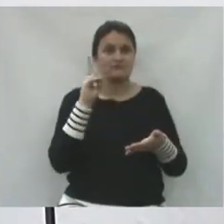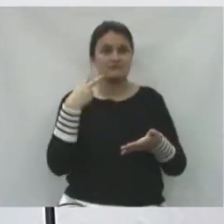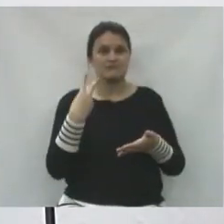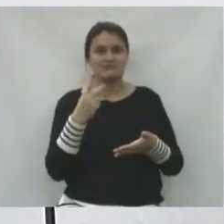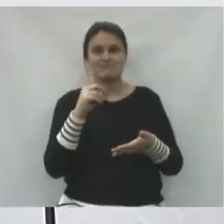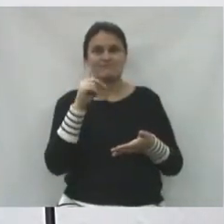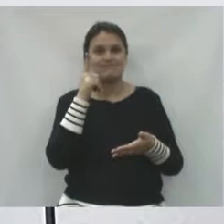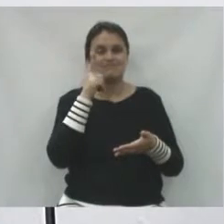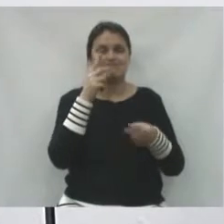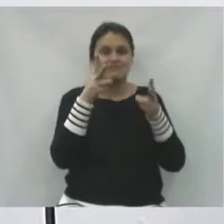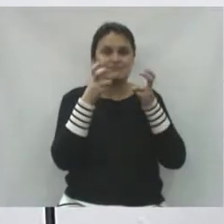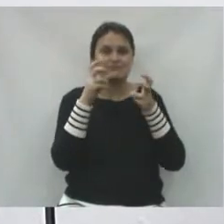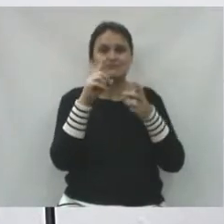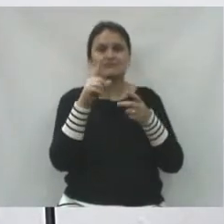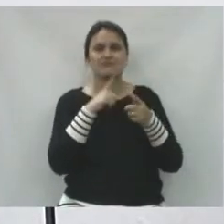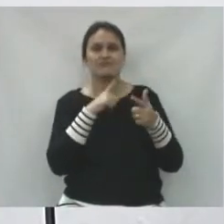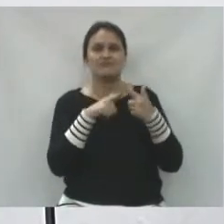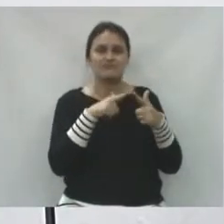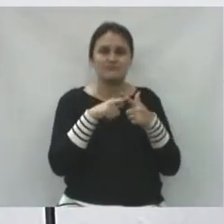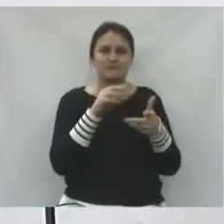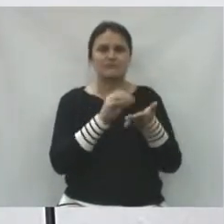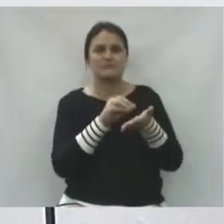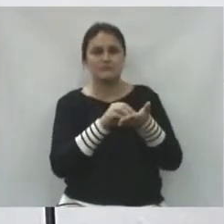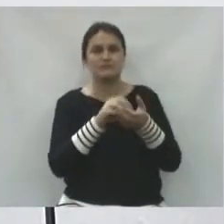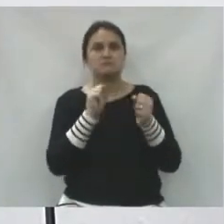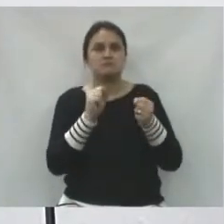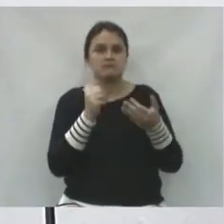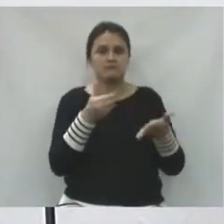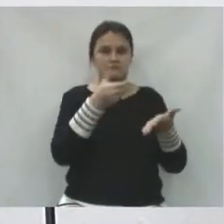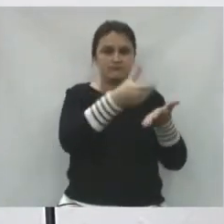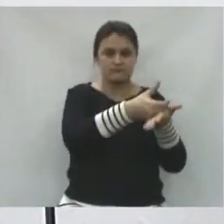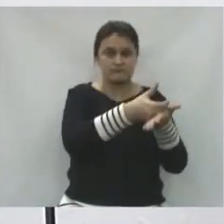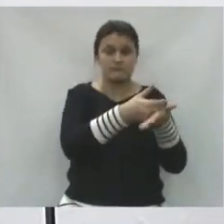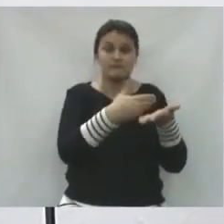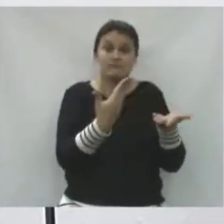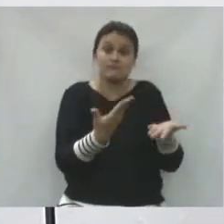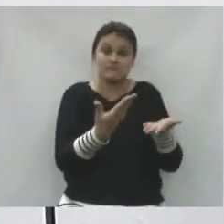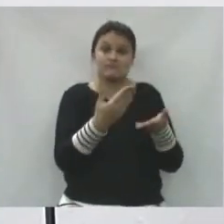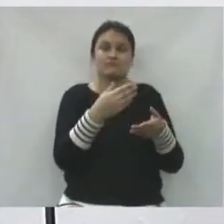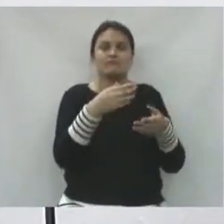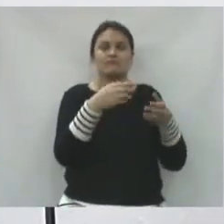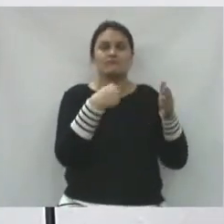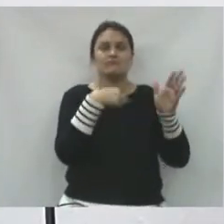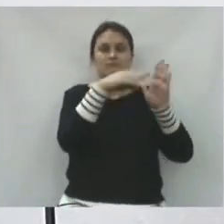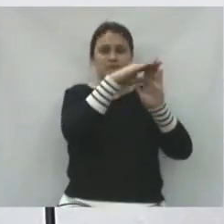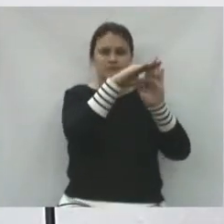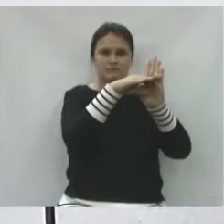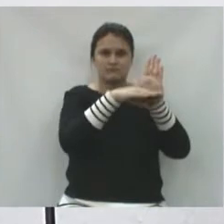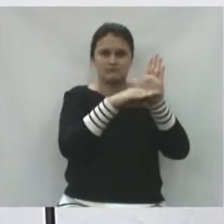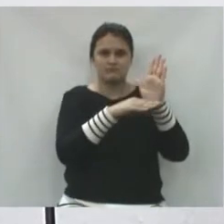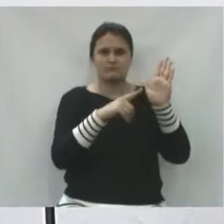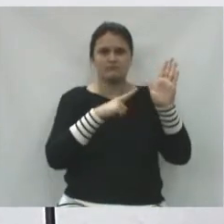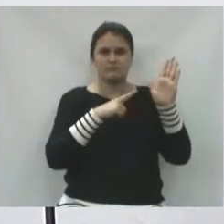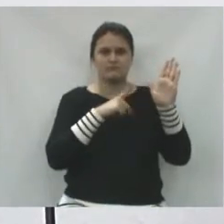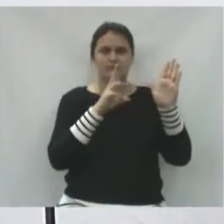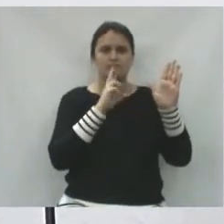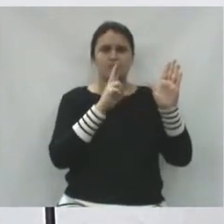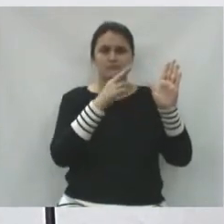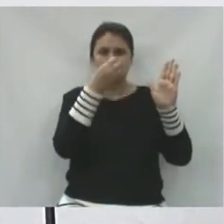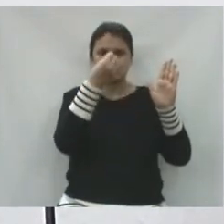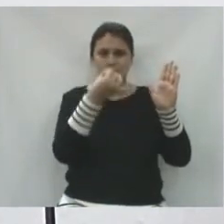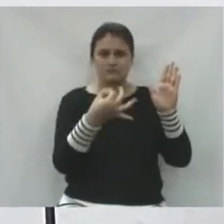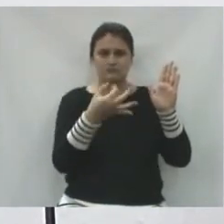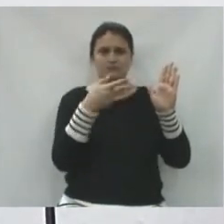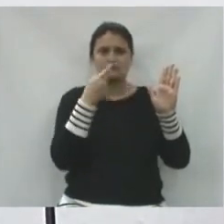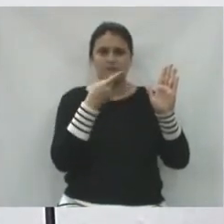a municipalidade até lá. Então, aqui veio as razões do veto, já vou ser direto, dizendo